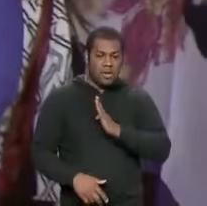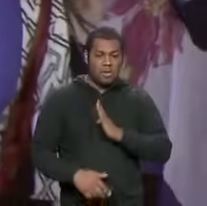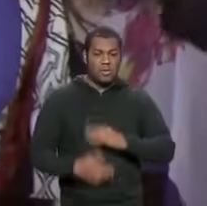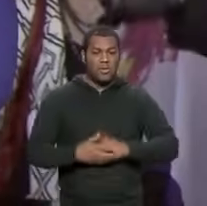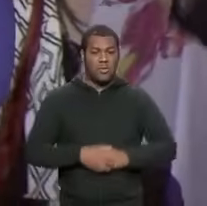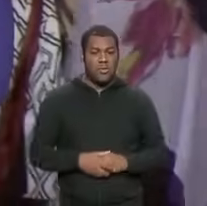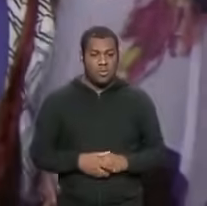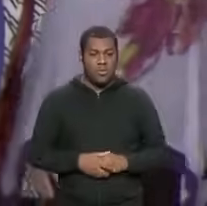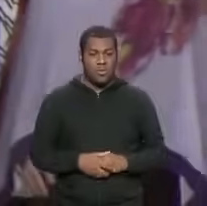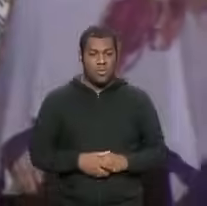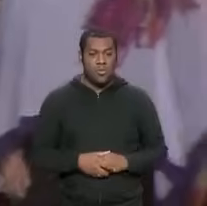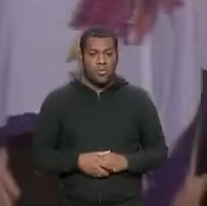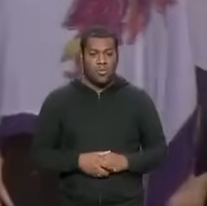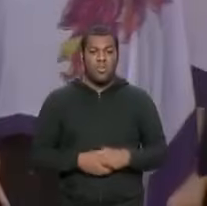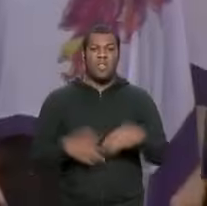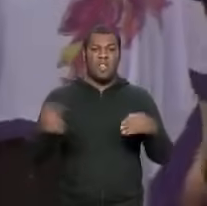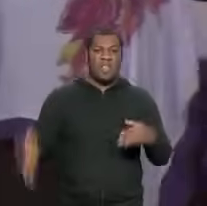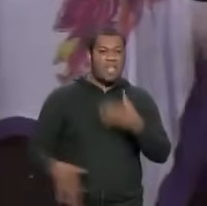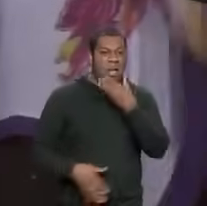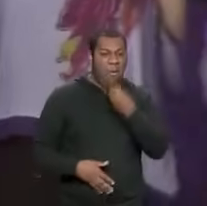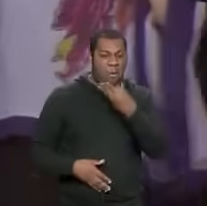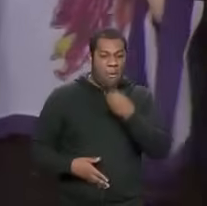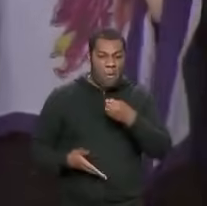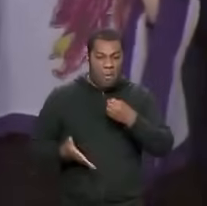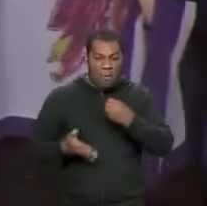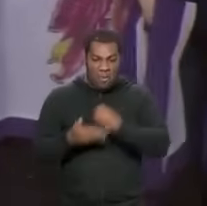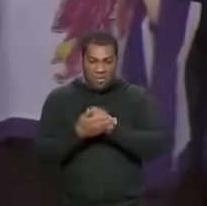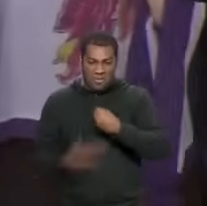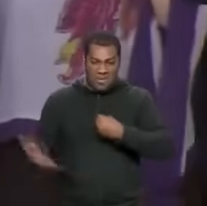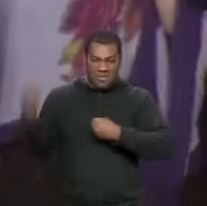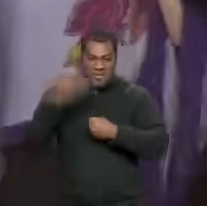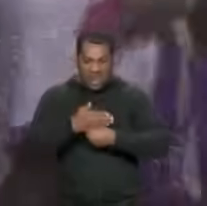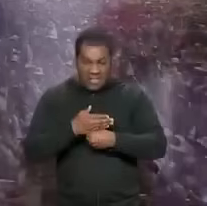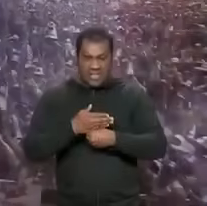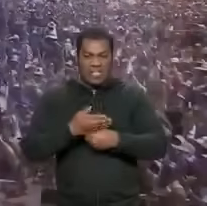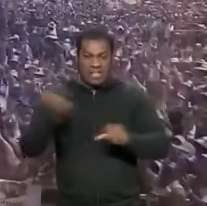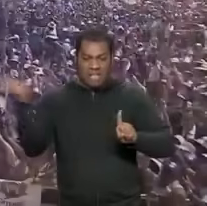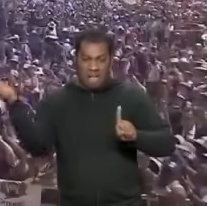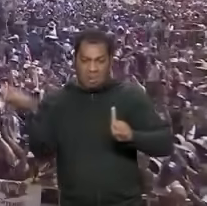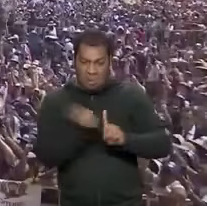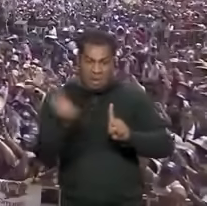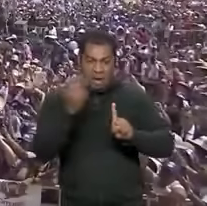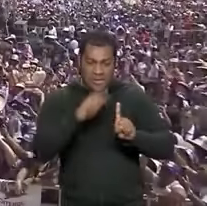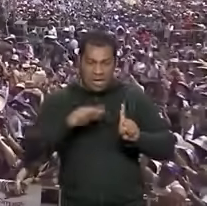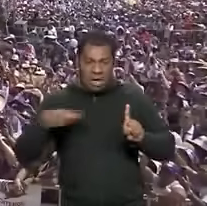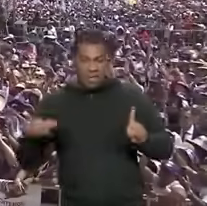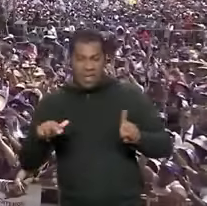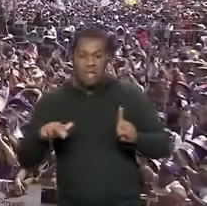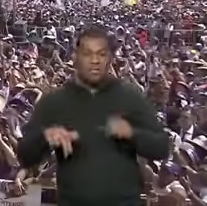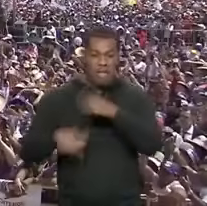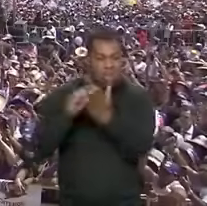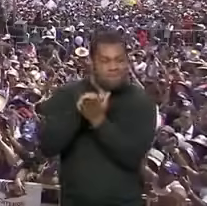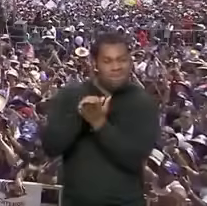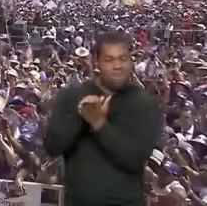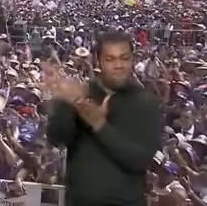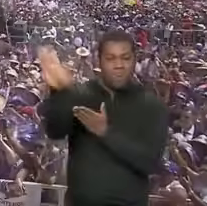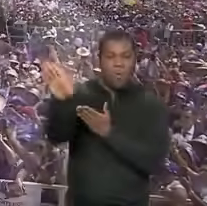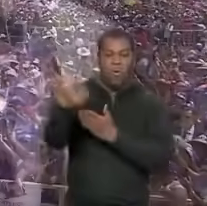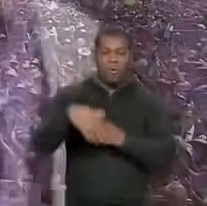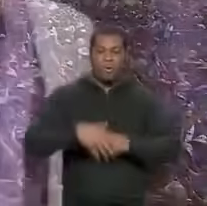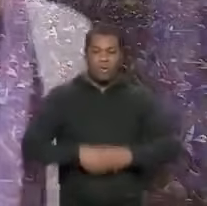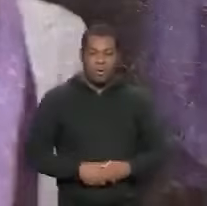tirando aquele fascista aquele genocida do poder foi para